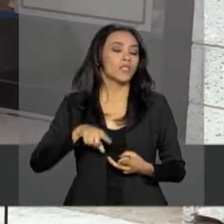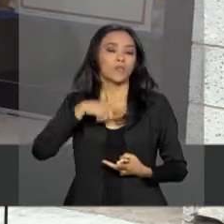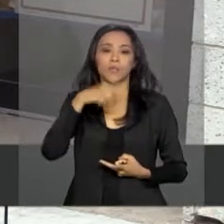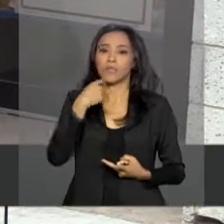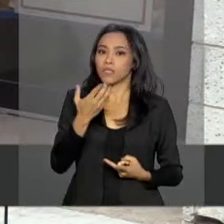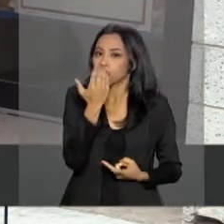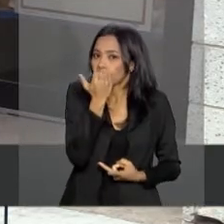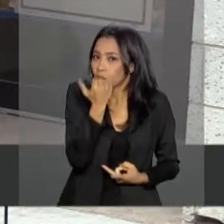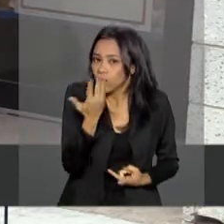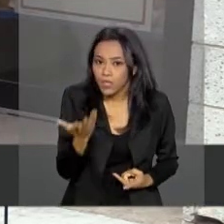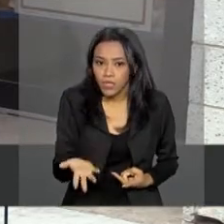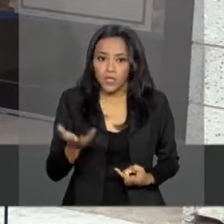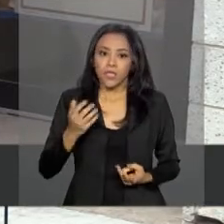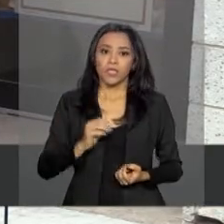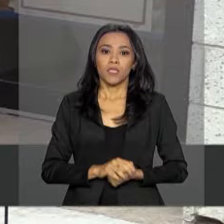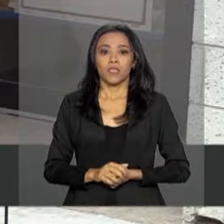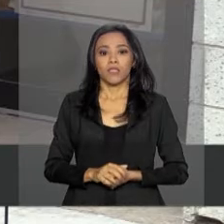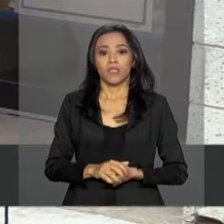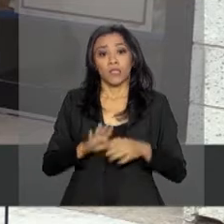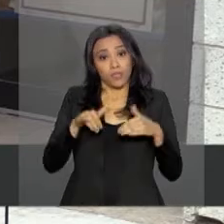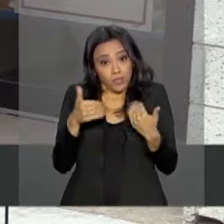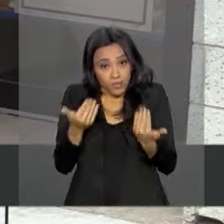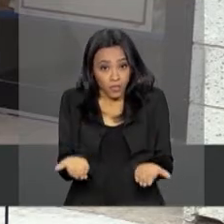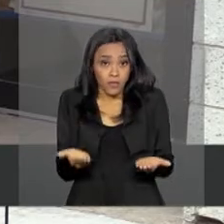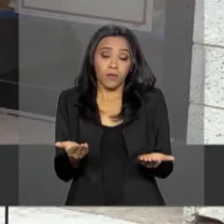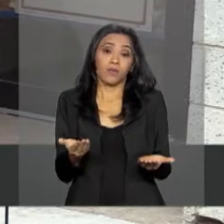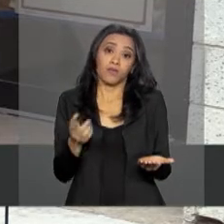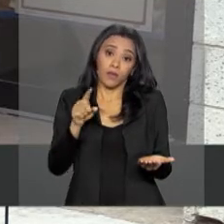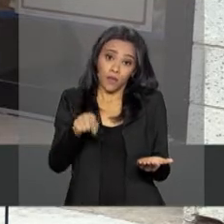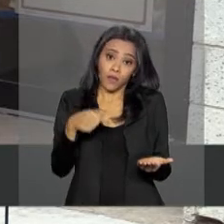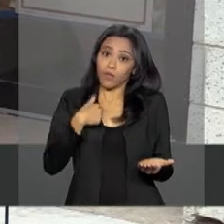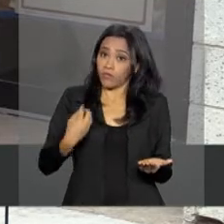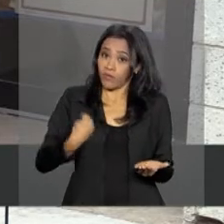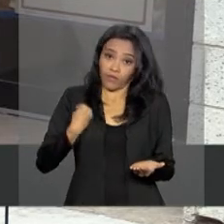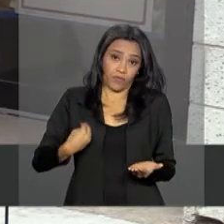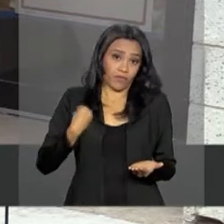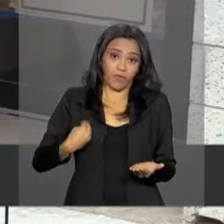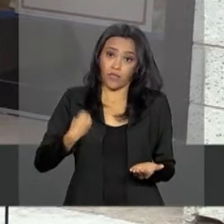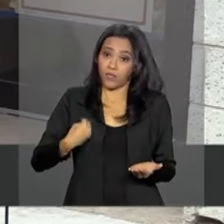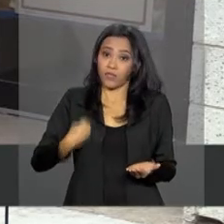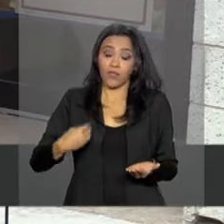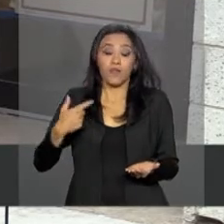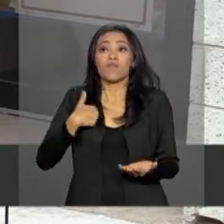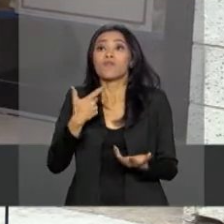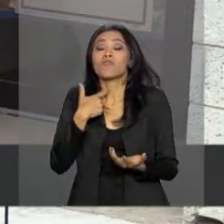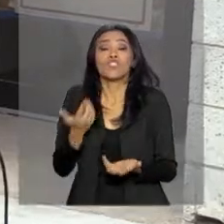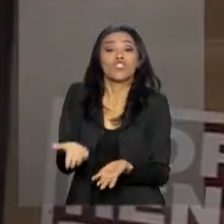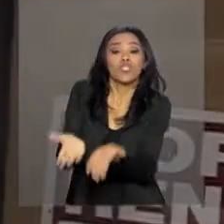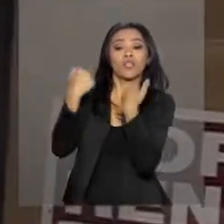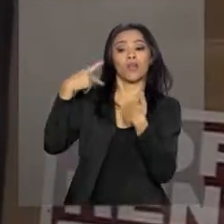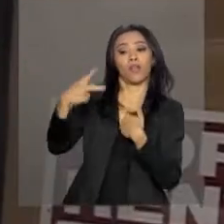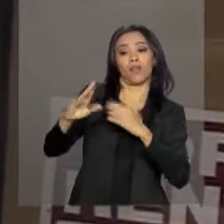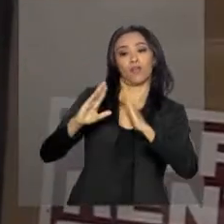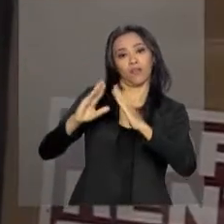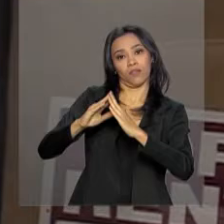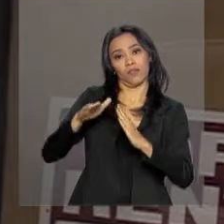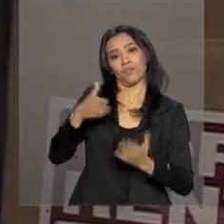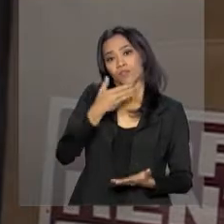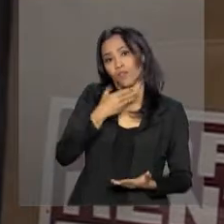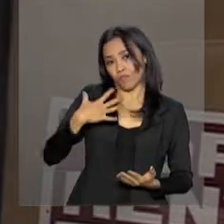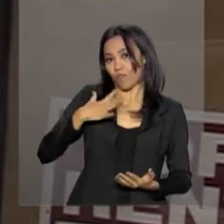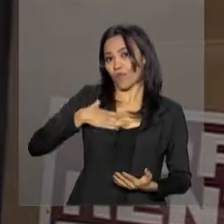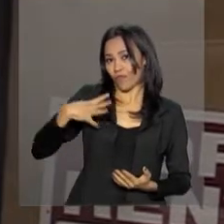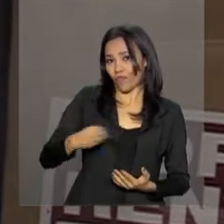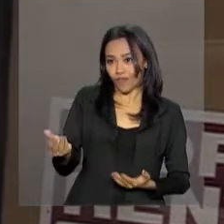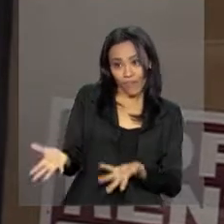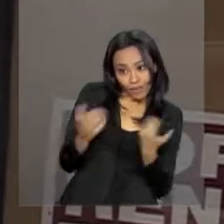direito é igual então eu praticamente não estava vivendo o meu foco era só tirar o diego do abrigo a gente vai sair ele quer que